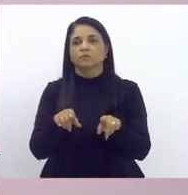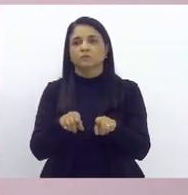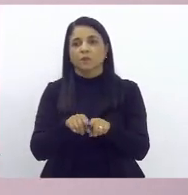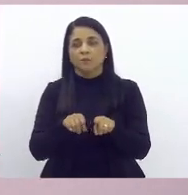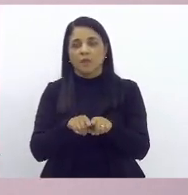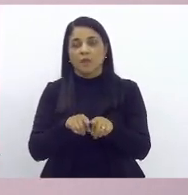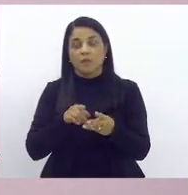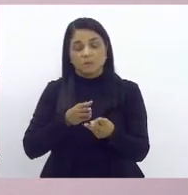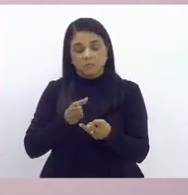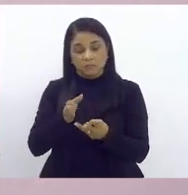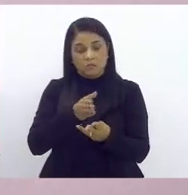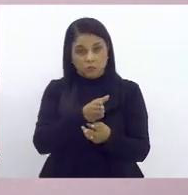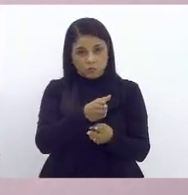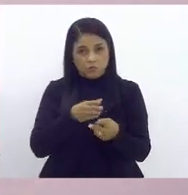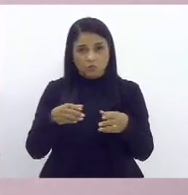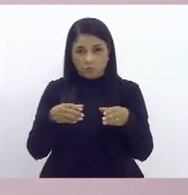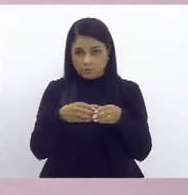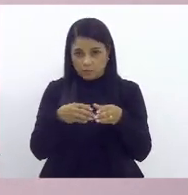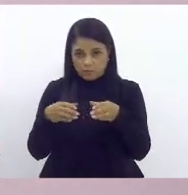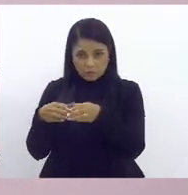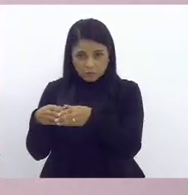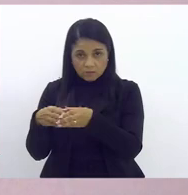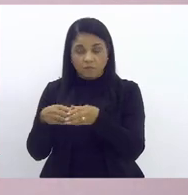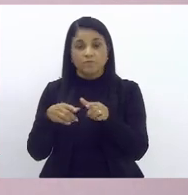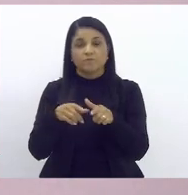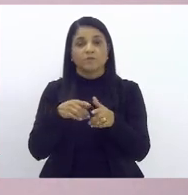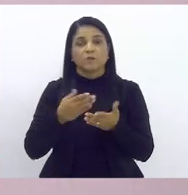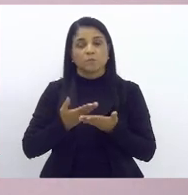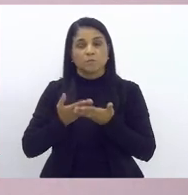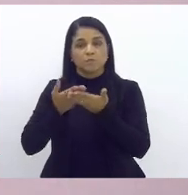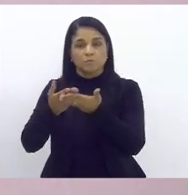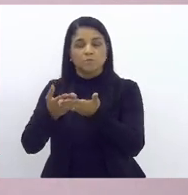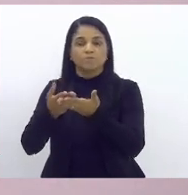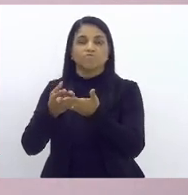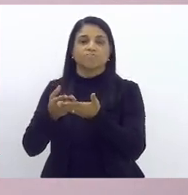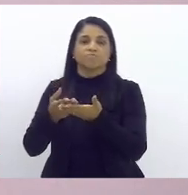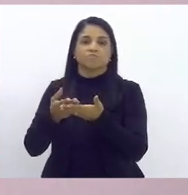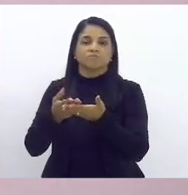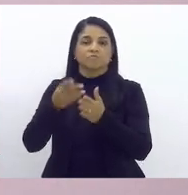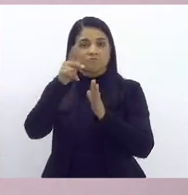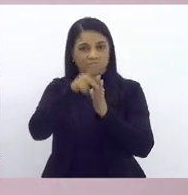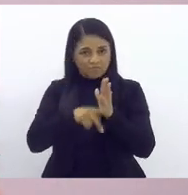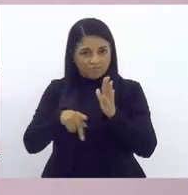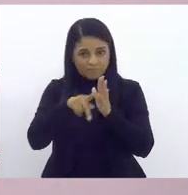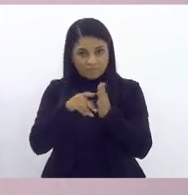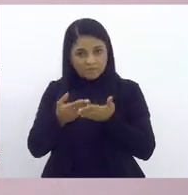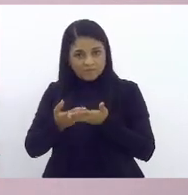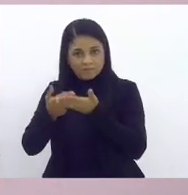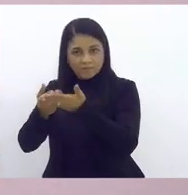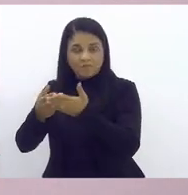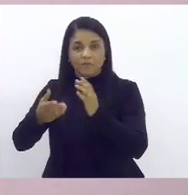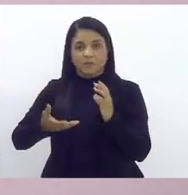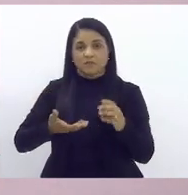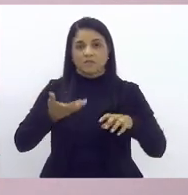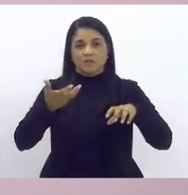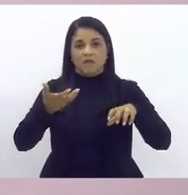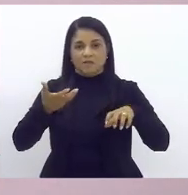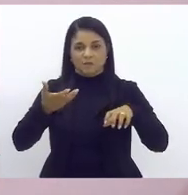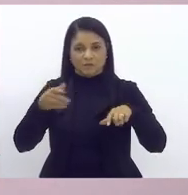essas duas comissões, o projeto segue para o Senado. Então, é o momento da gente fortalecer a